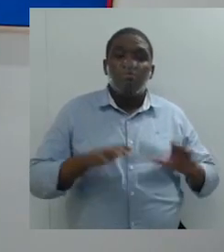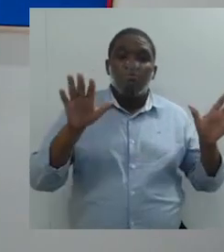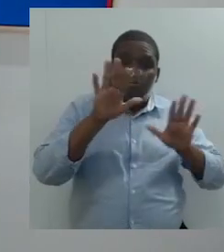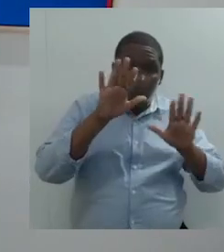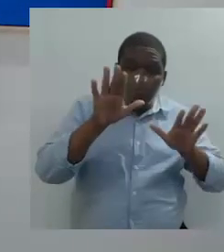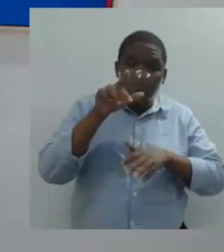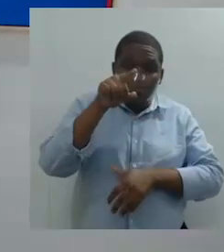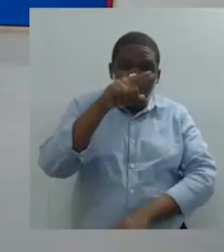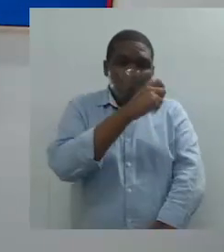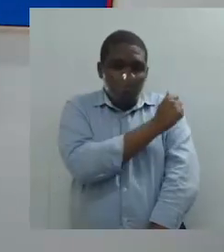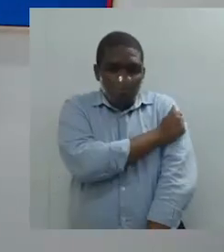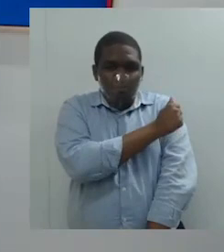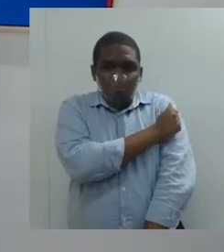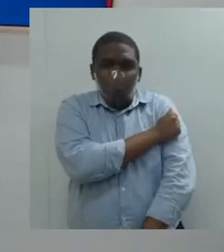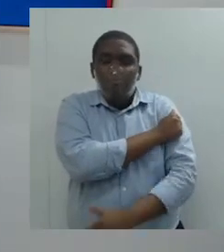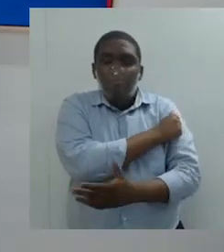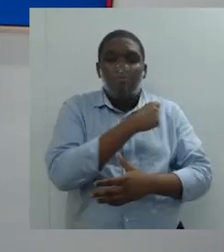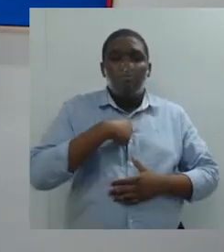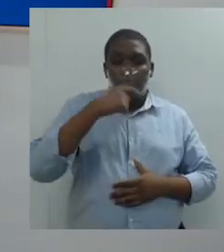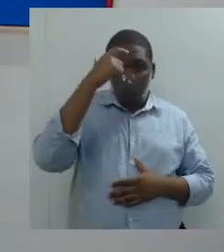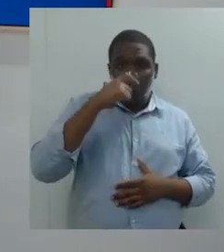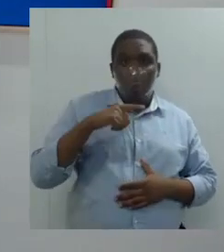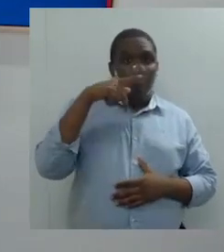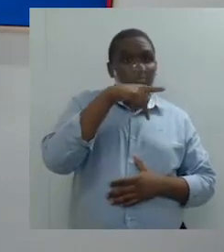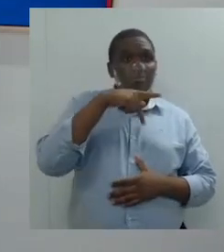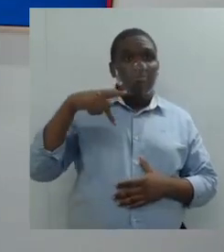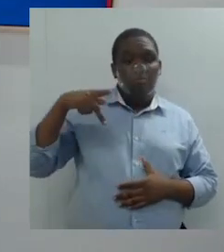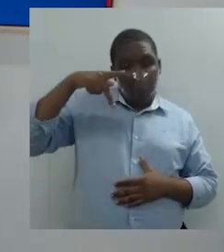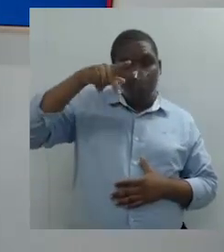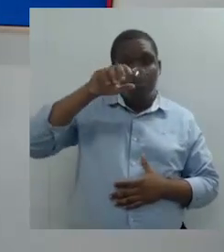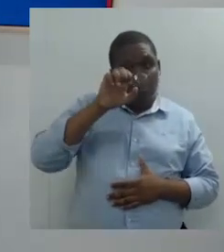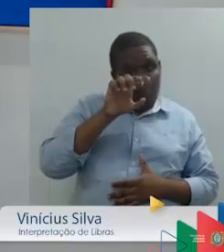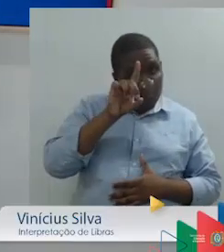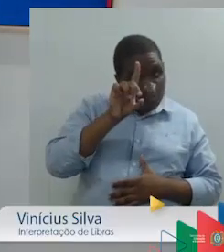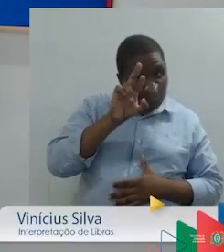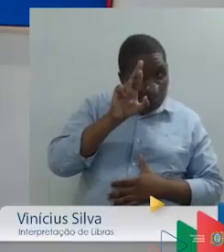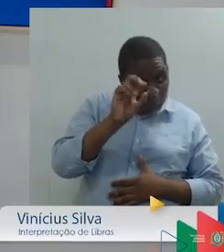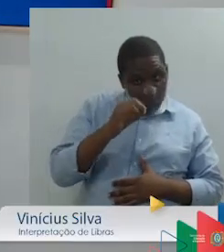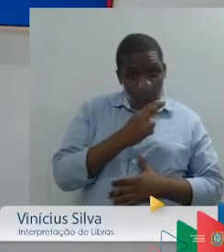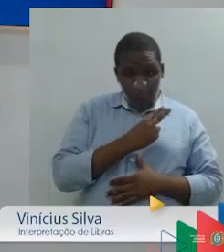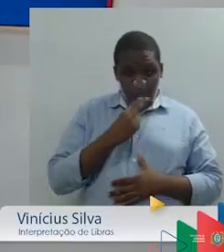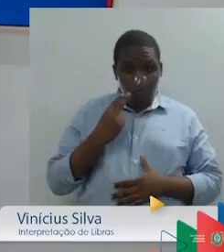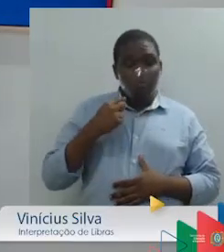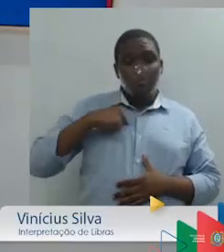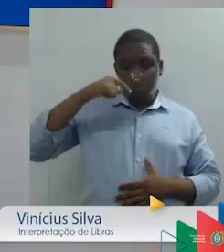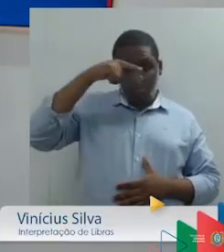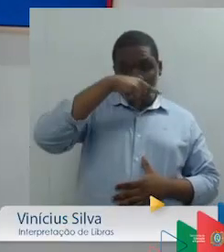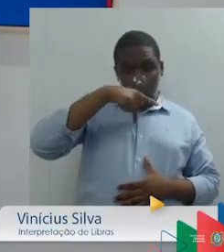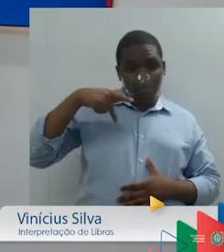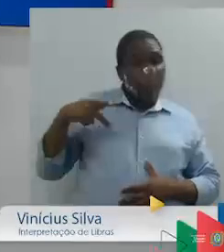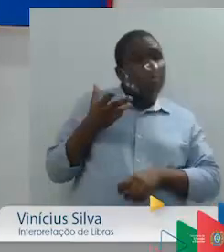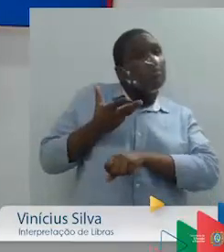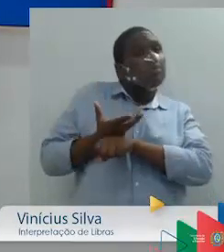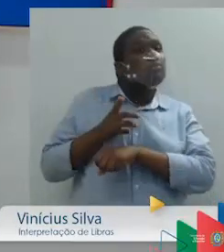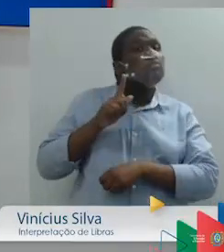Olá, estudante. Eu sou o professor Pedro Renato, professor de